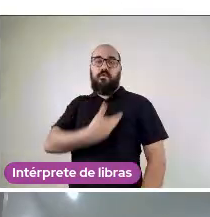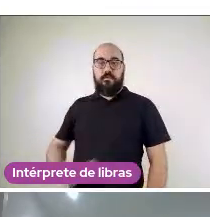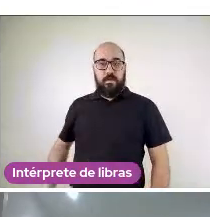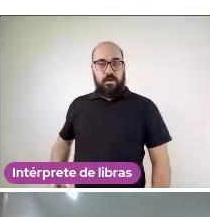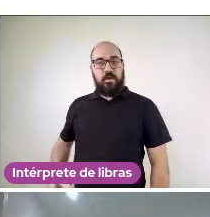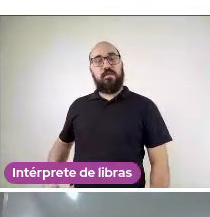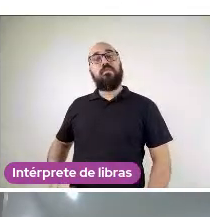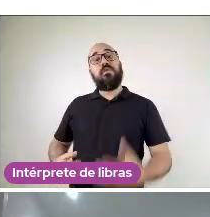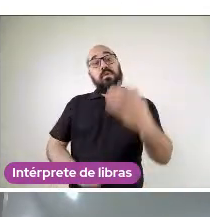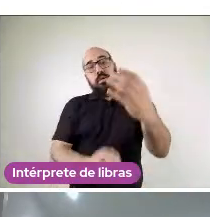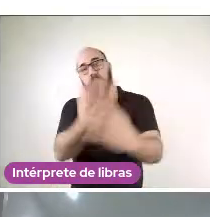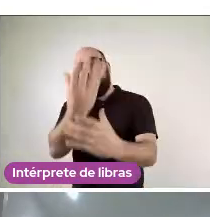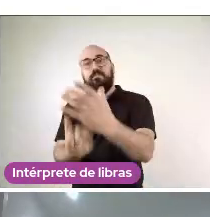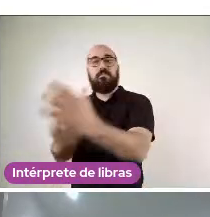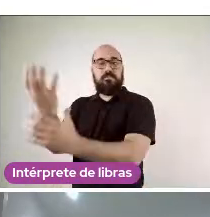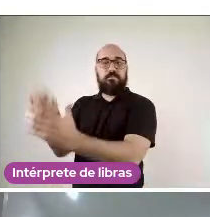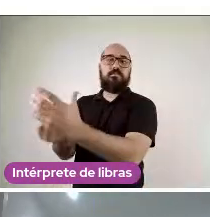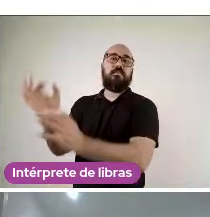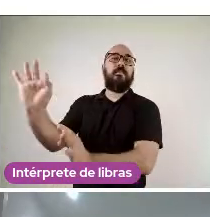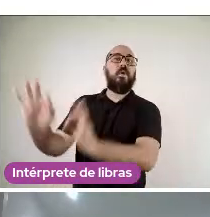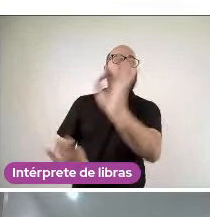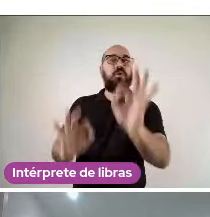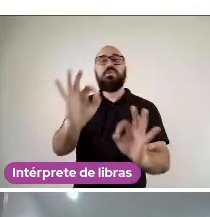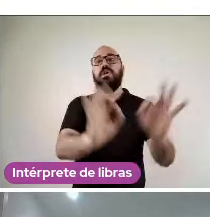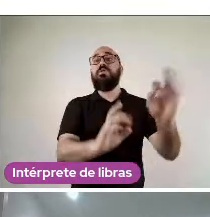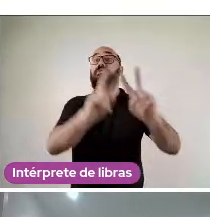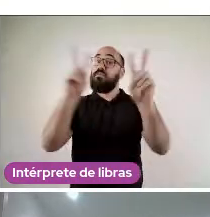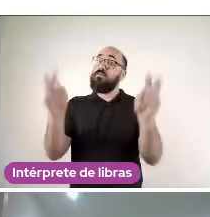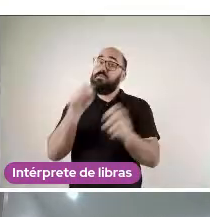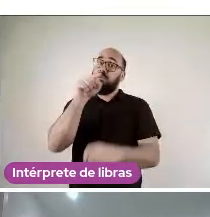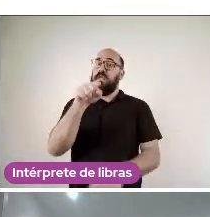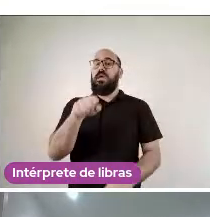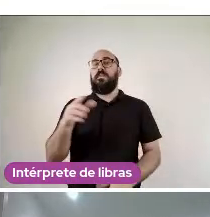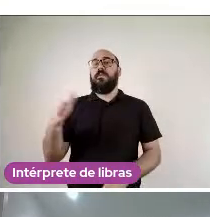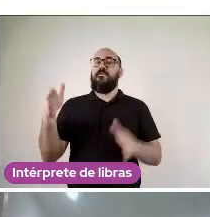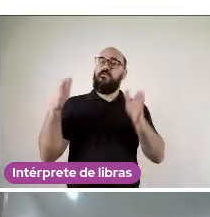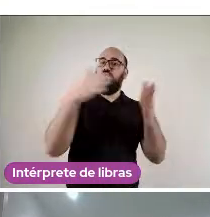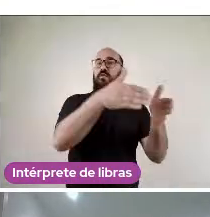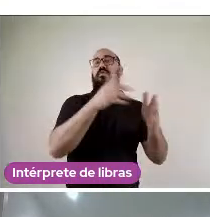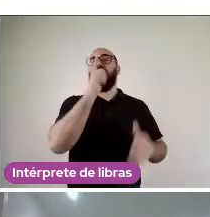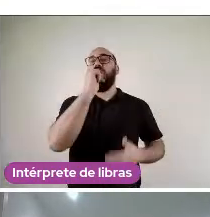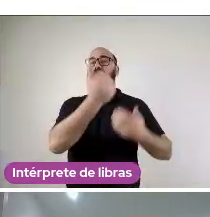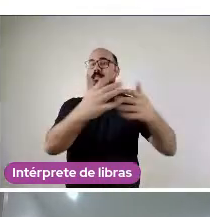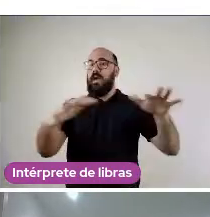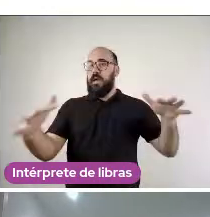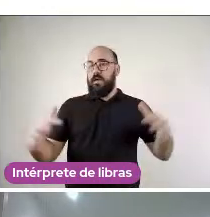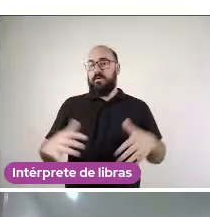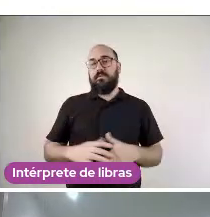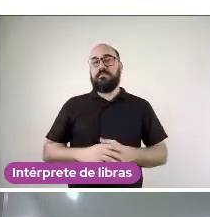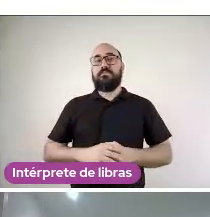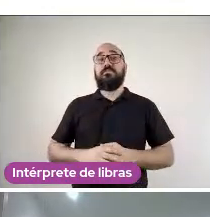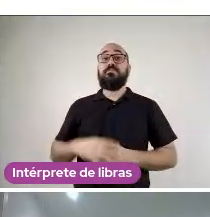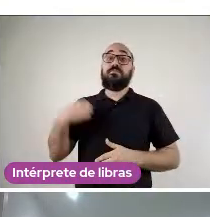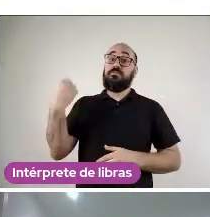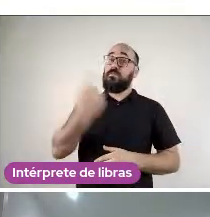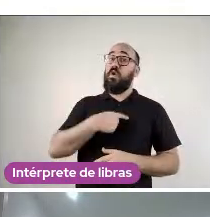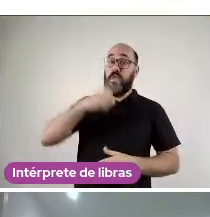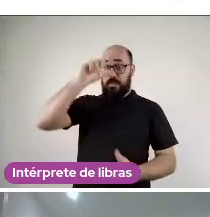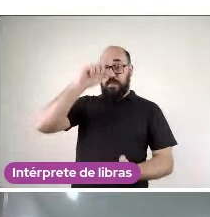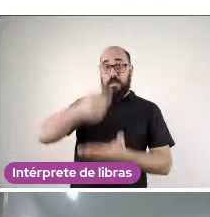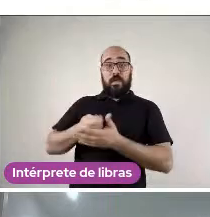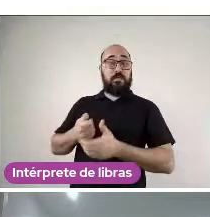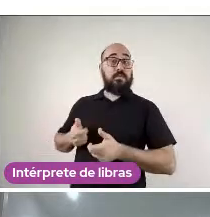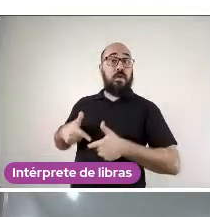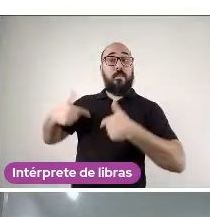novos programas com essa temática. Então, depois da formulação desses programas, a tomada de decisão, a implementação